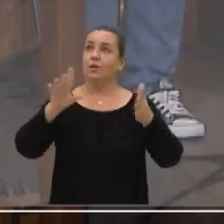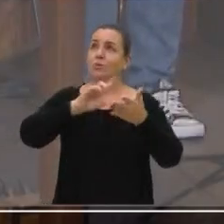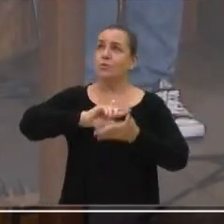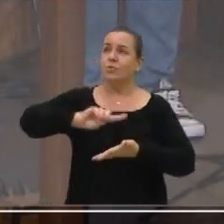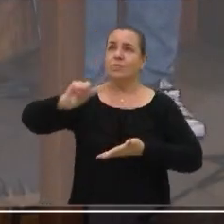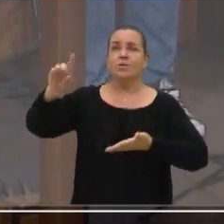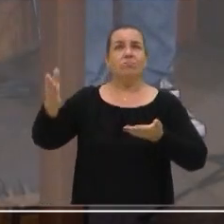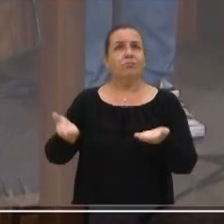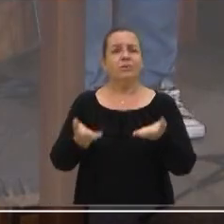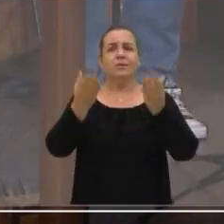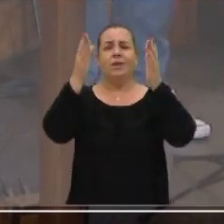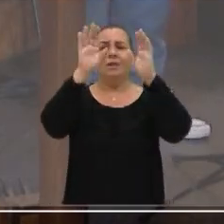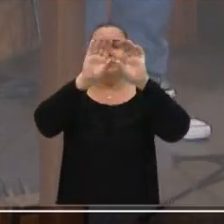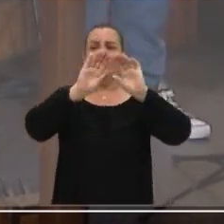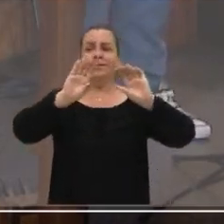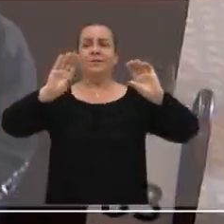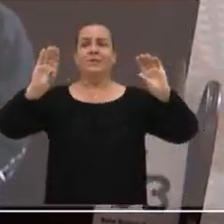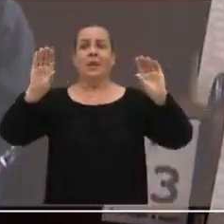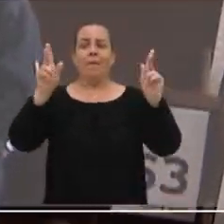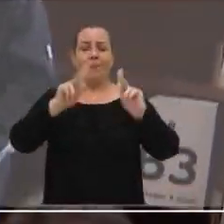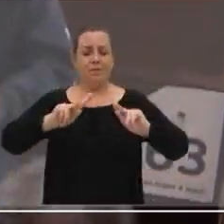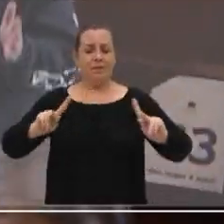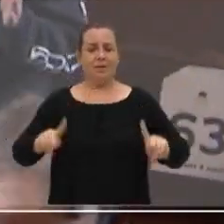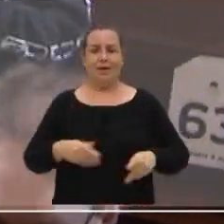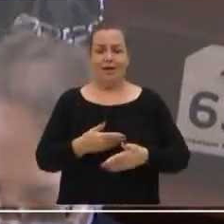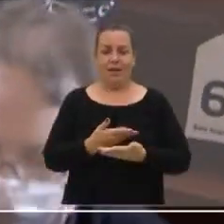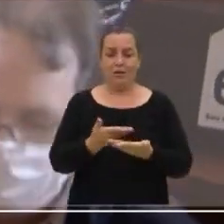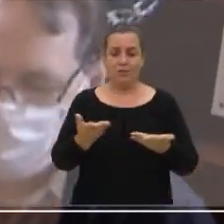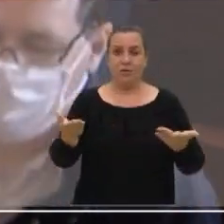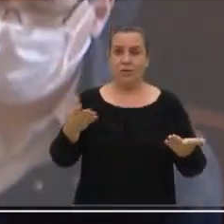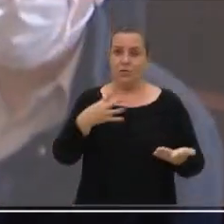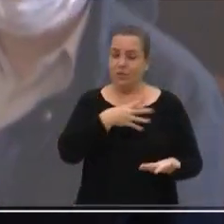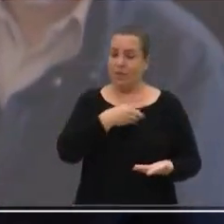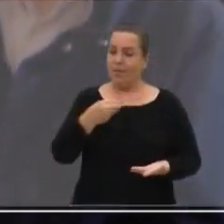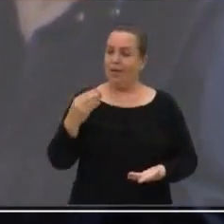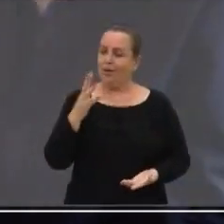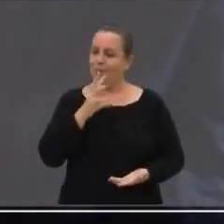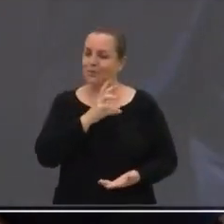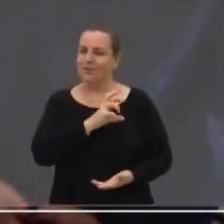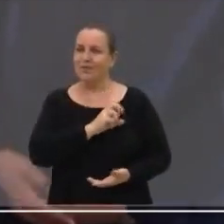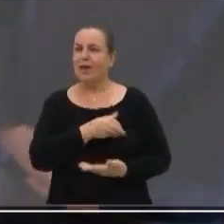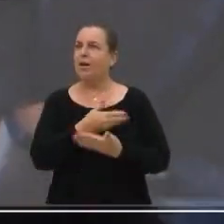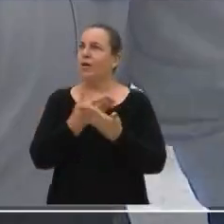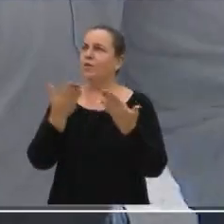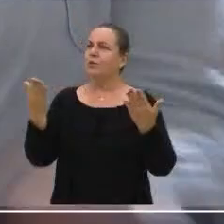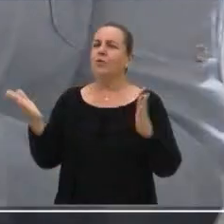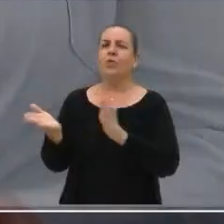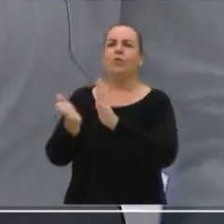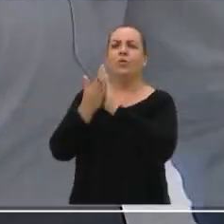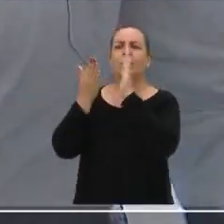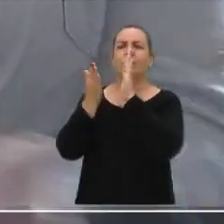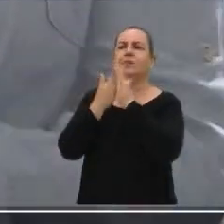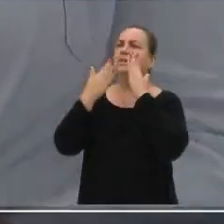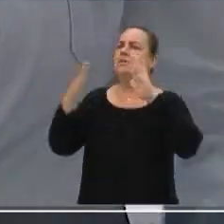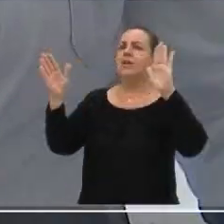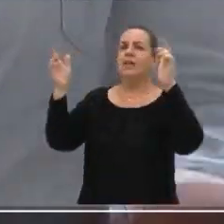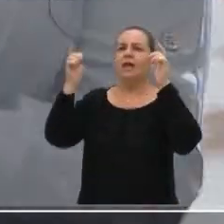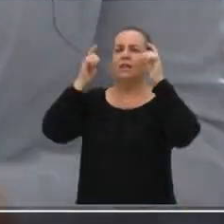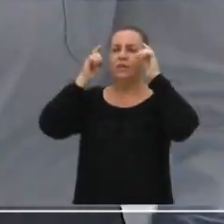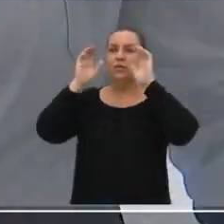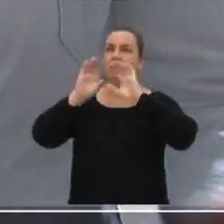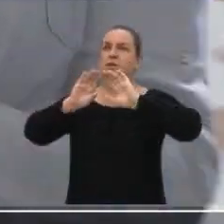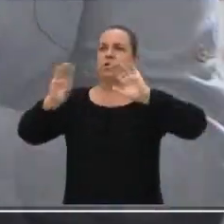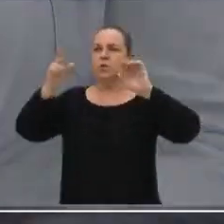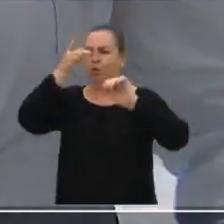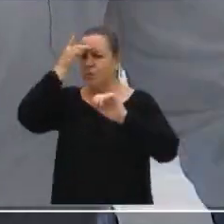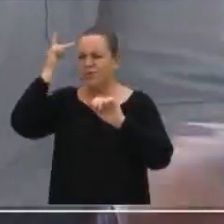Glória a Deus nos altos céus, paz na terra aos céus amados. A vós louvam, Rei